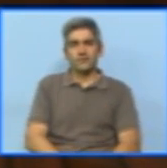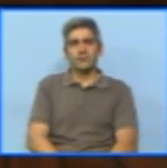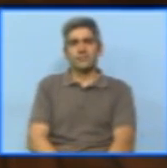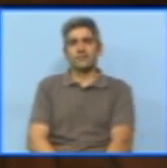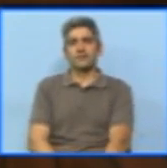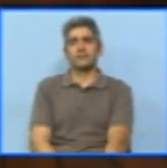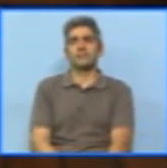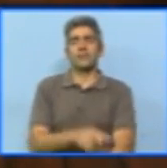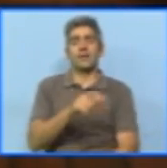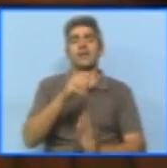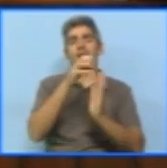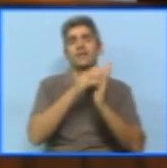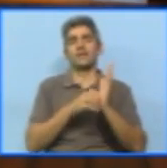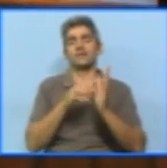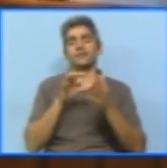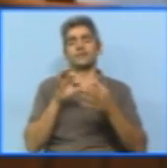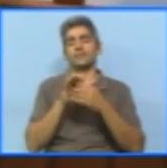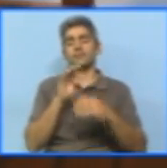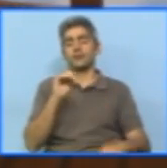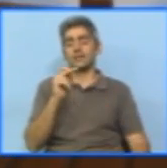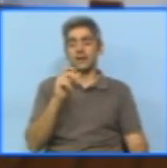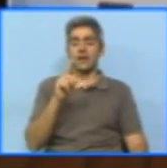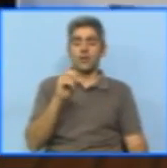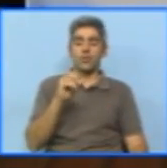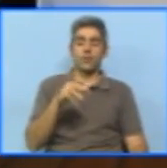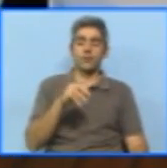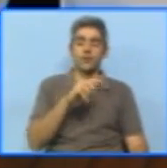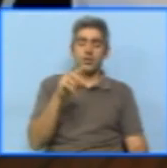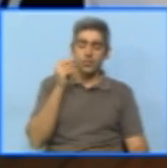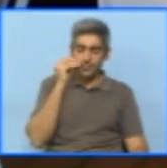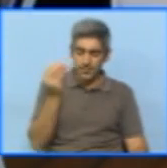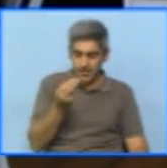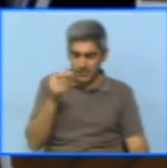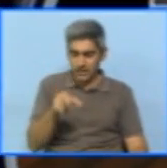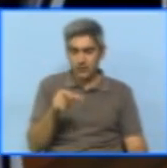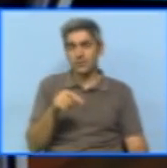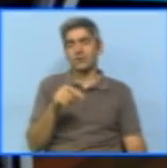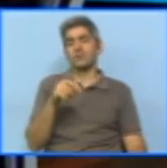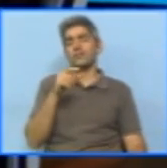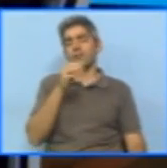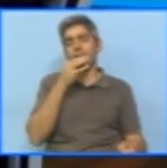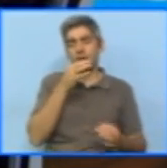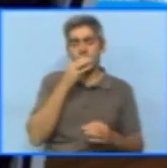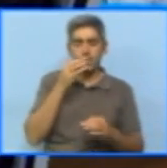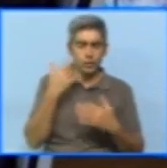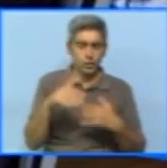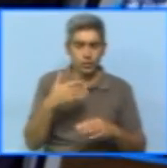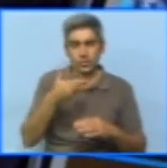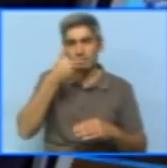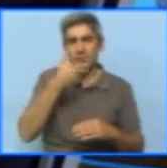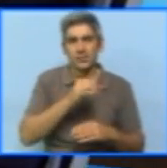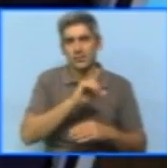Este texto sobre Salomão, o menino Salomão, fala-nos brilhantemente desta